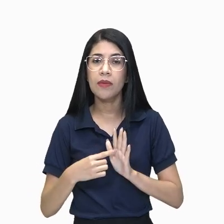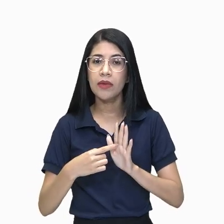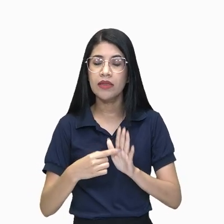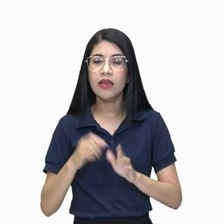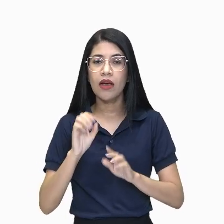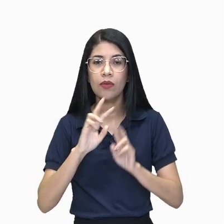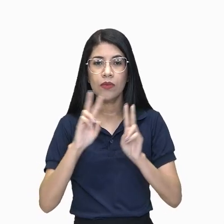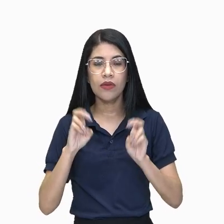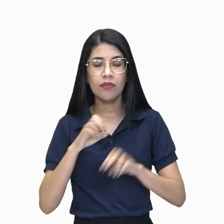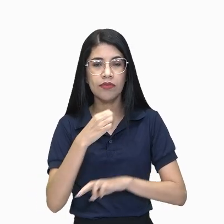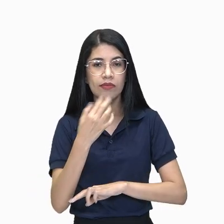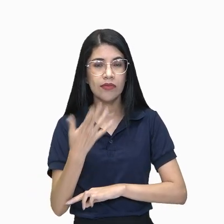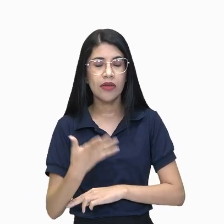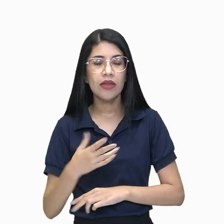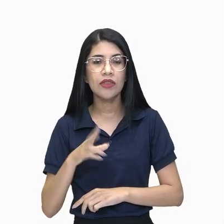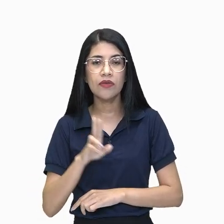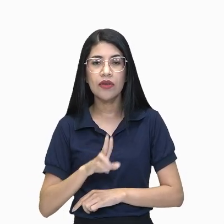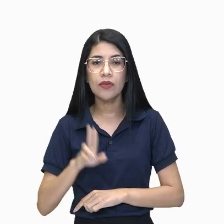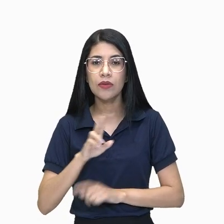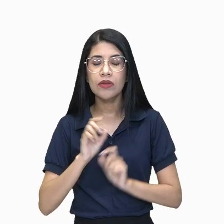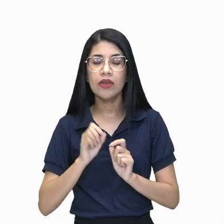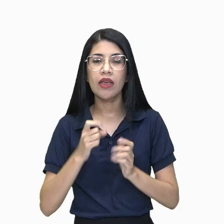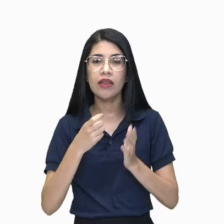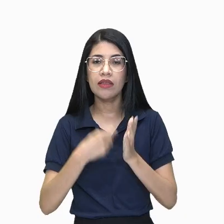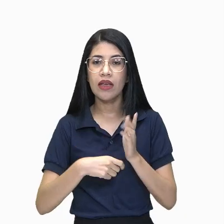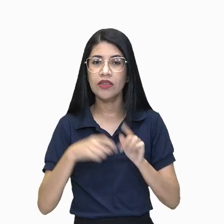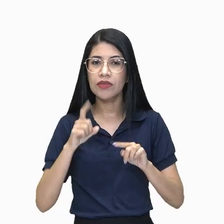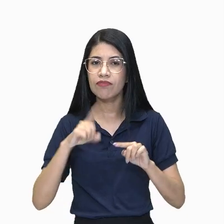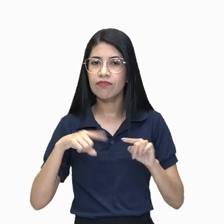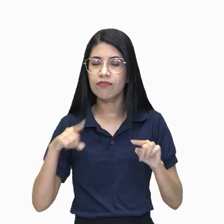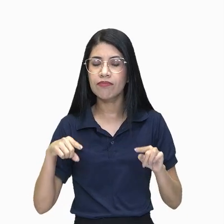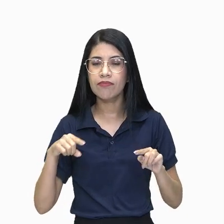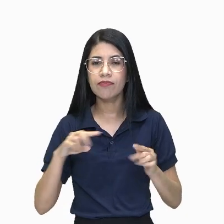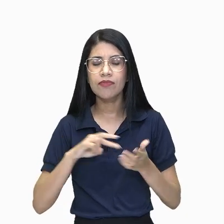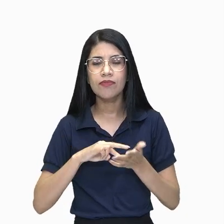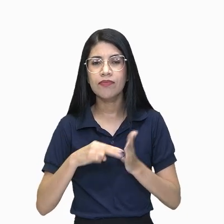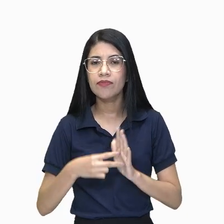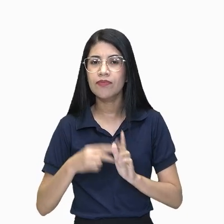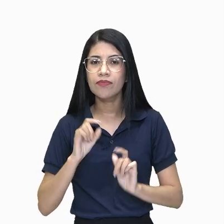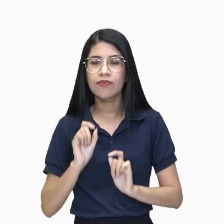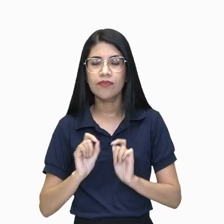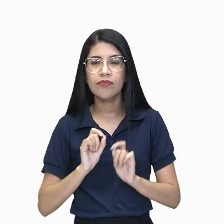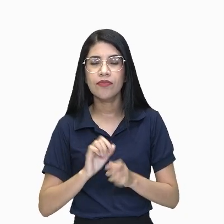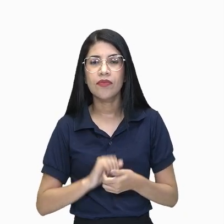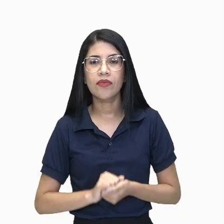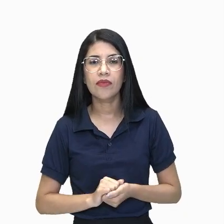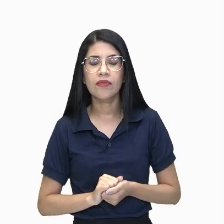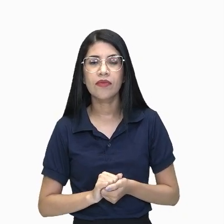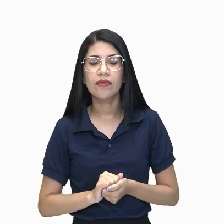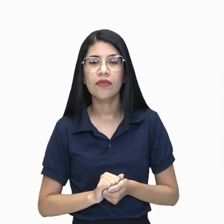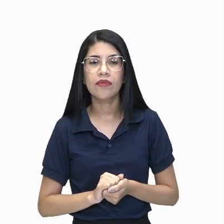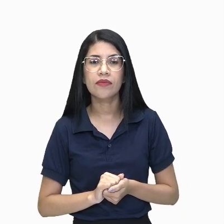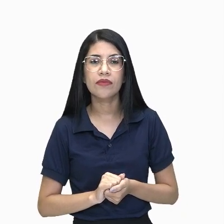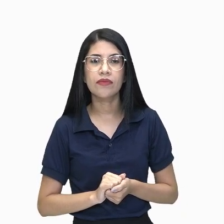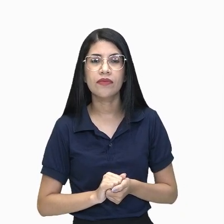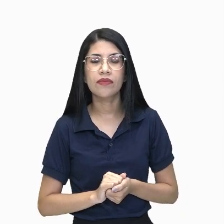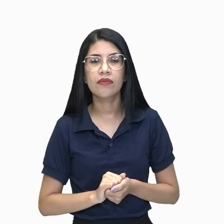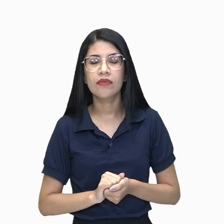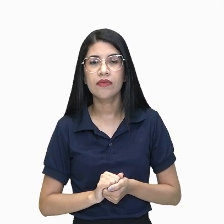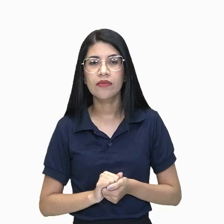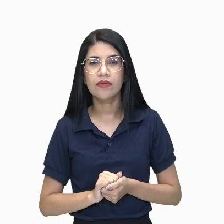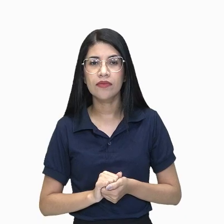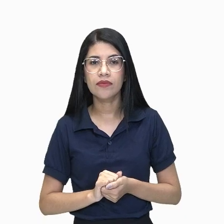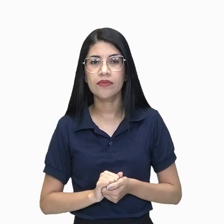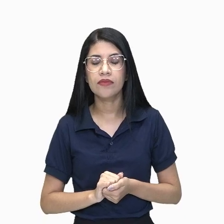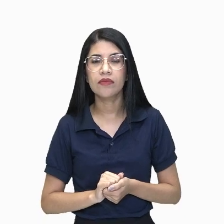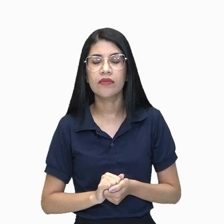desmatamento, nós vamos usar a famosa taxa de variação. E o que que faz essa taxa de variação? Vamos colocar aqui na nossa tela para vocês entenderem